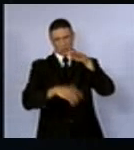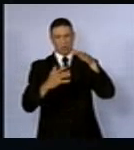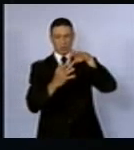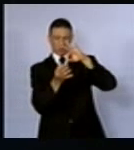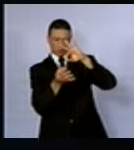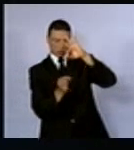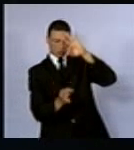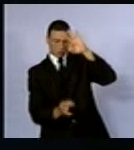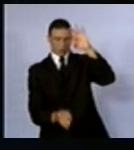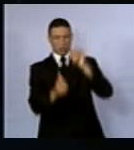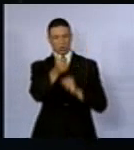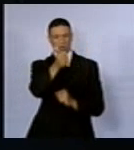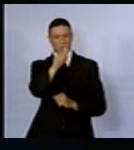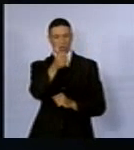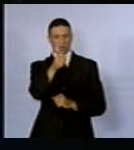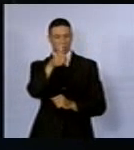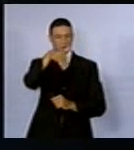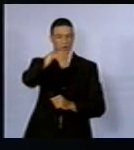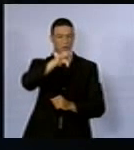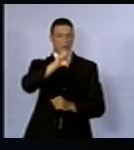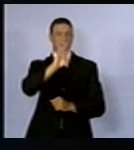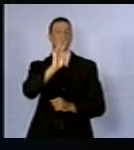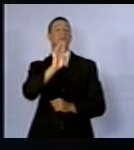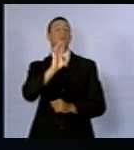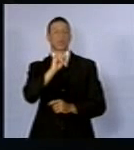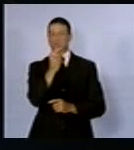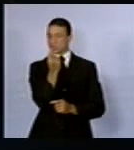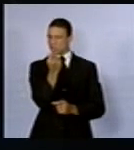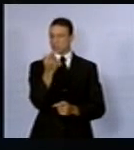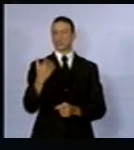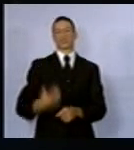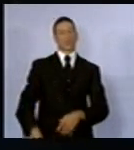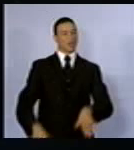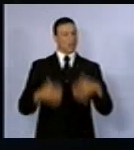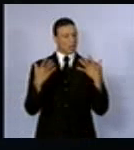abaixo da Terra, o que encareceria demasiadamente.